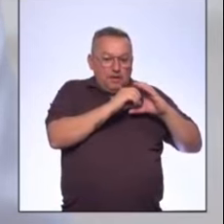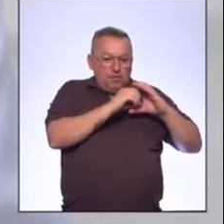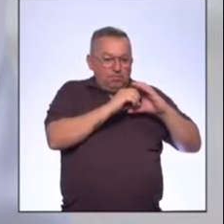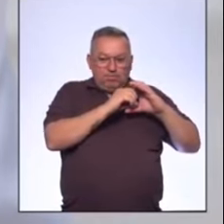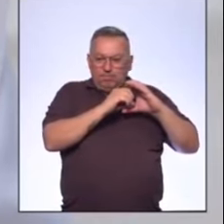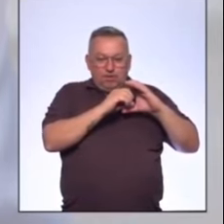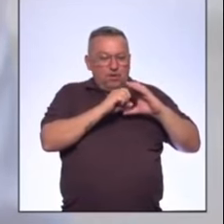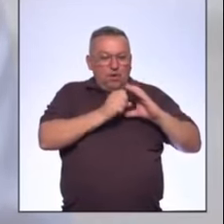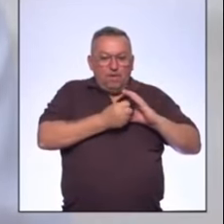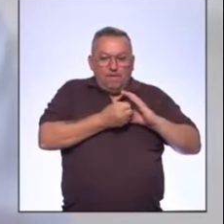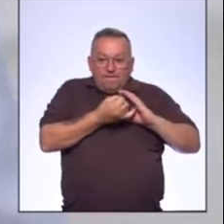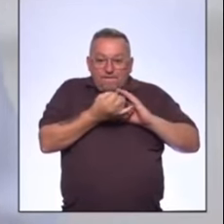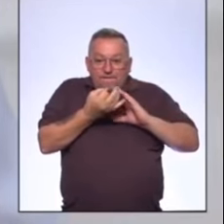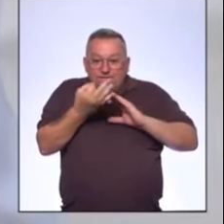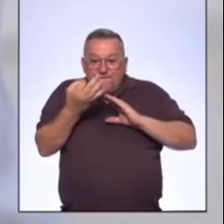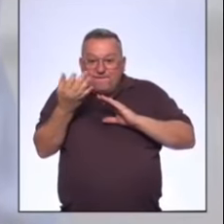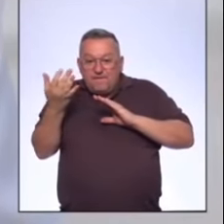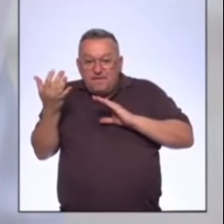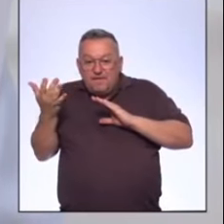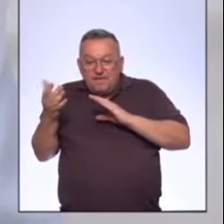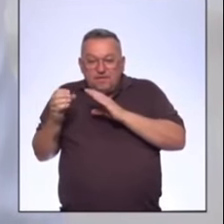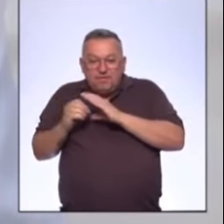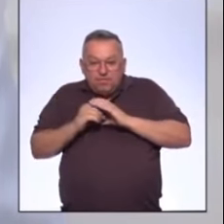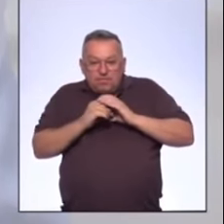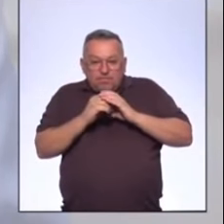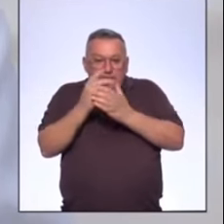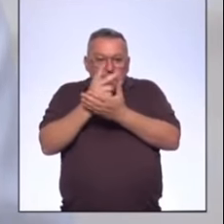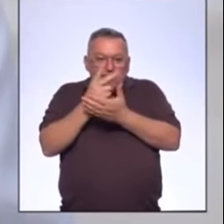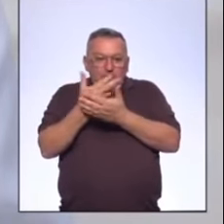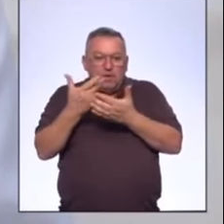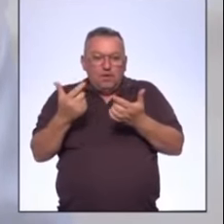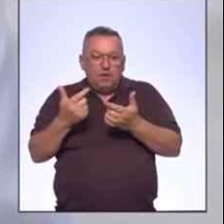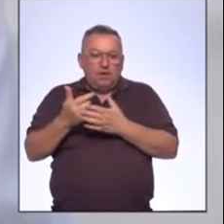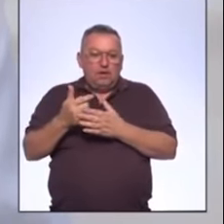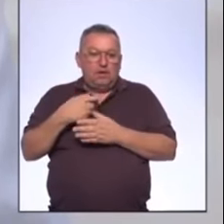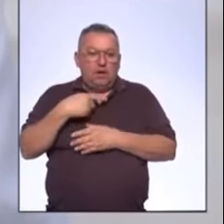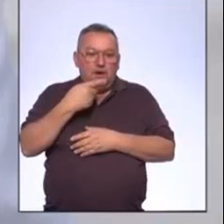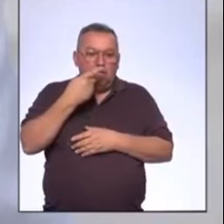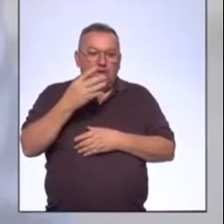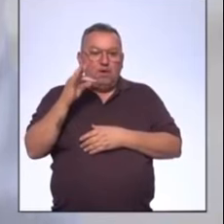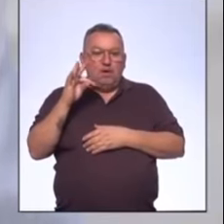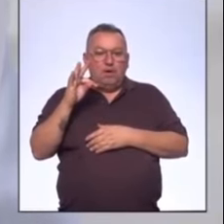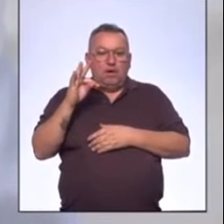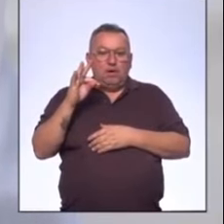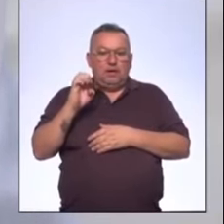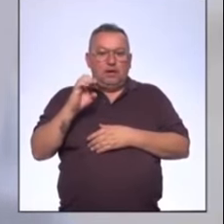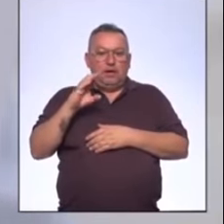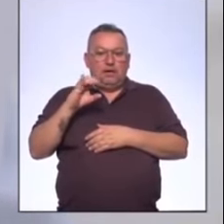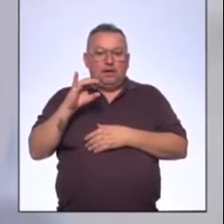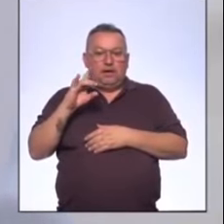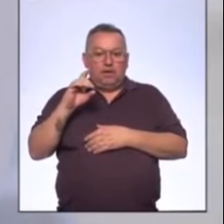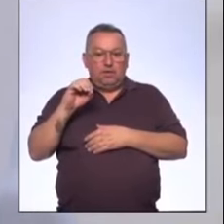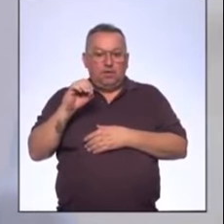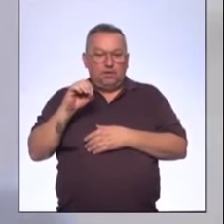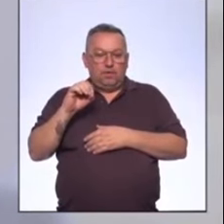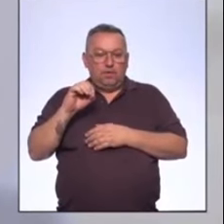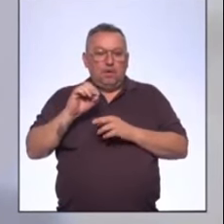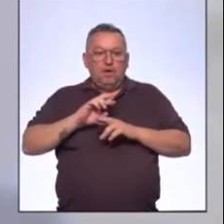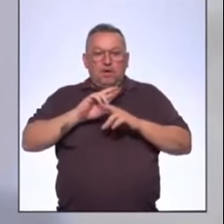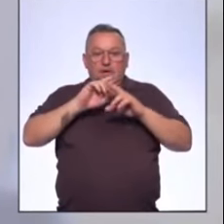eu tenho um monte de célula fazendo uma mesma função. Isso aqui eu chamo de tecido. E aí,